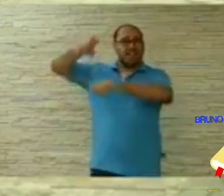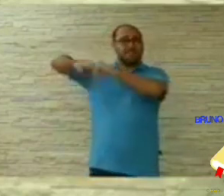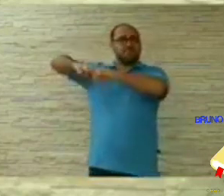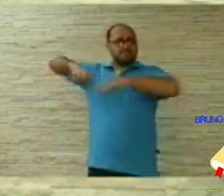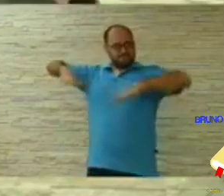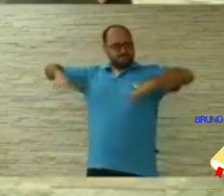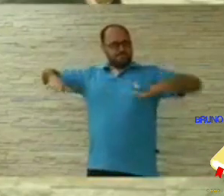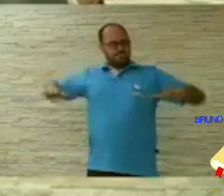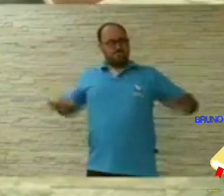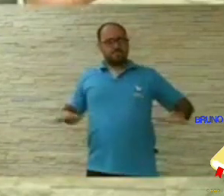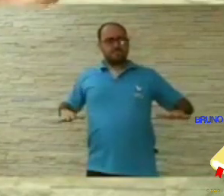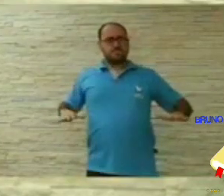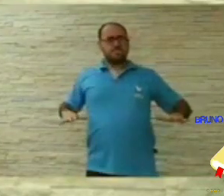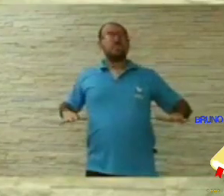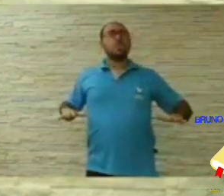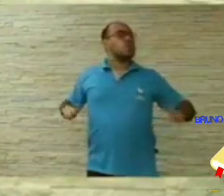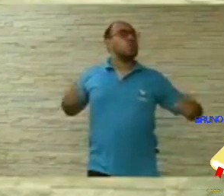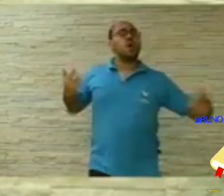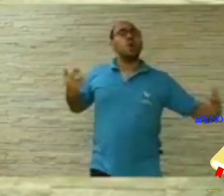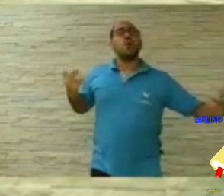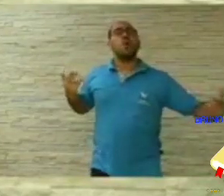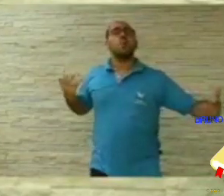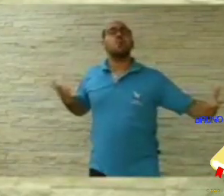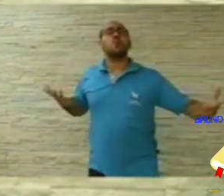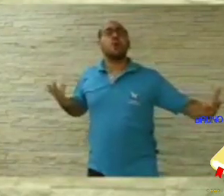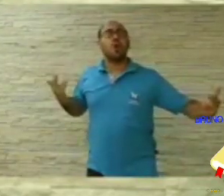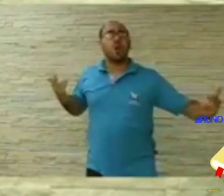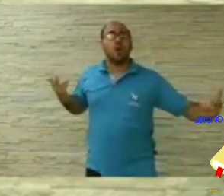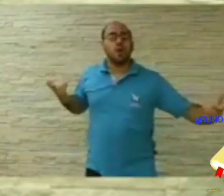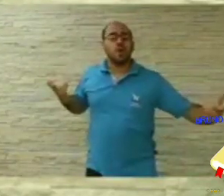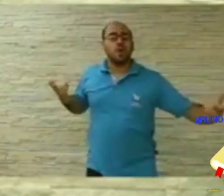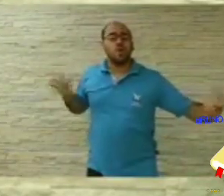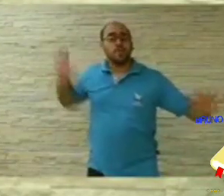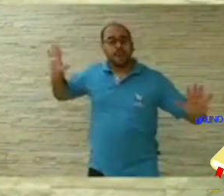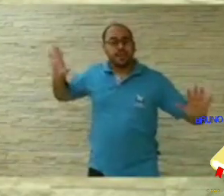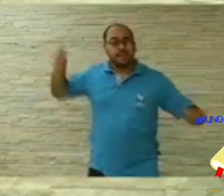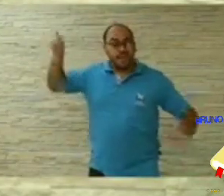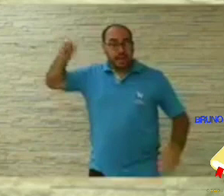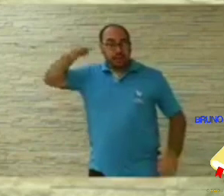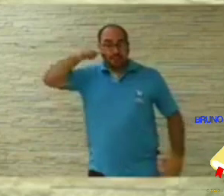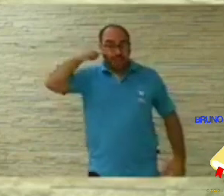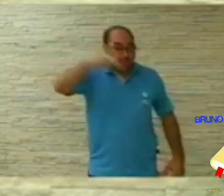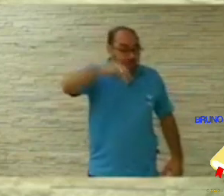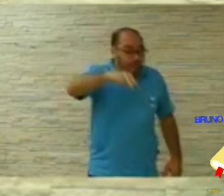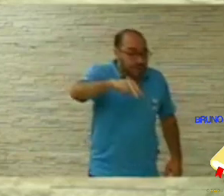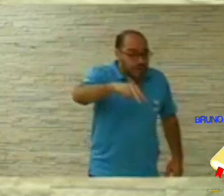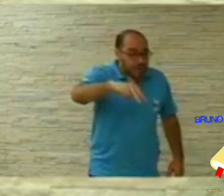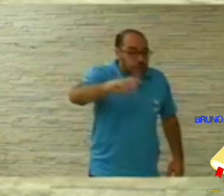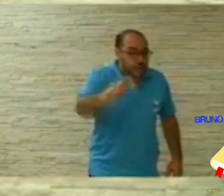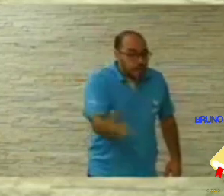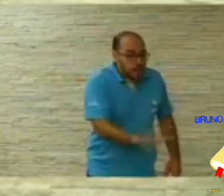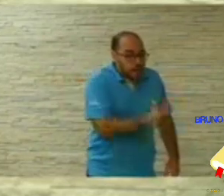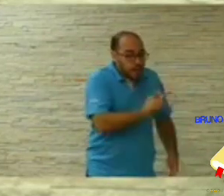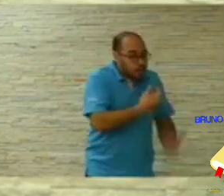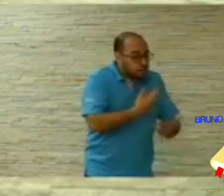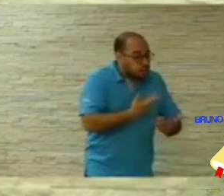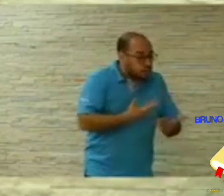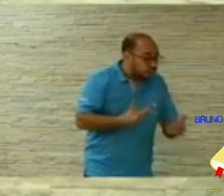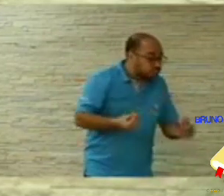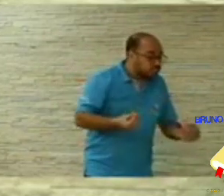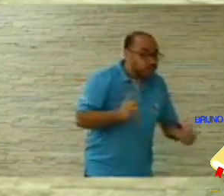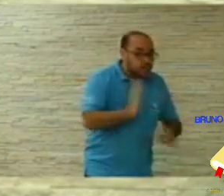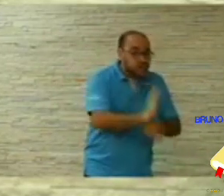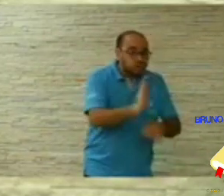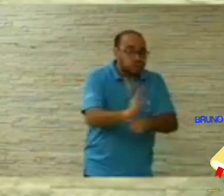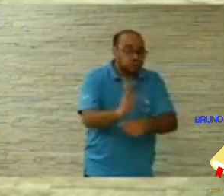cima. Quem é semelhante a esse Deus que está lá no seu trono, mas que se inclina para ver o que se passa na sua vida?